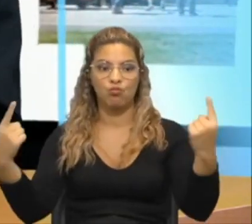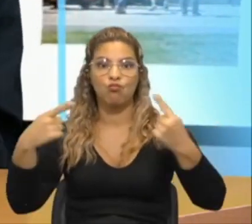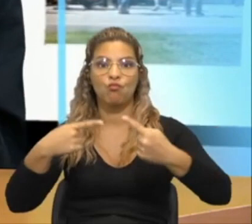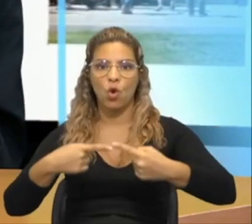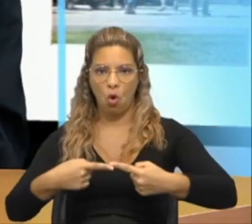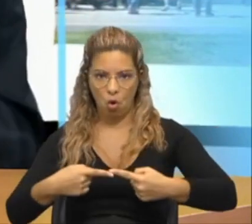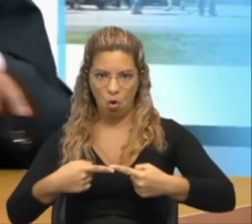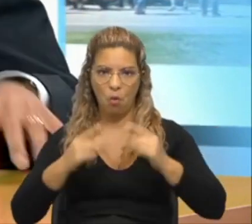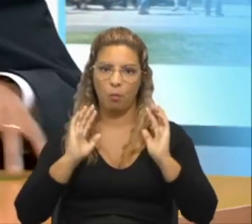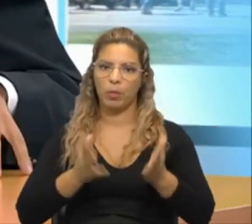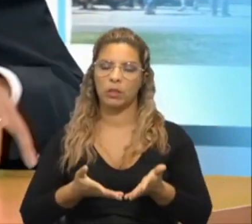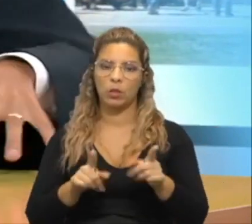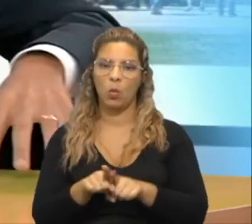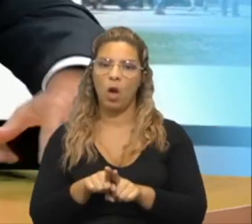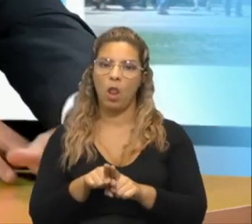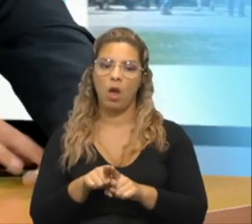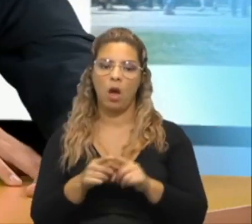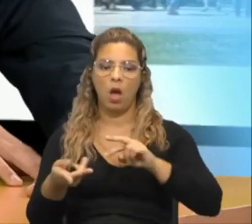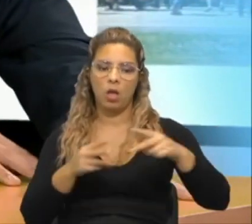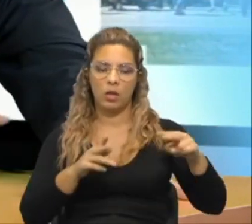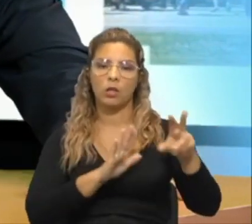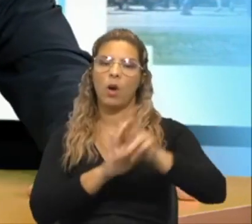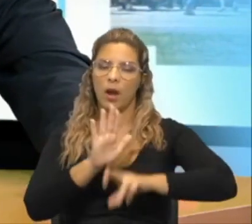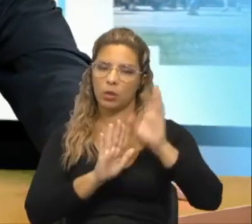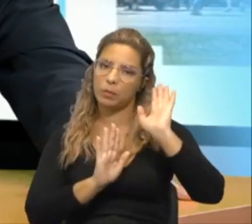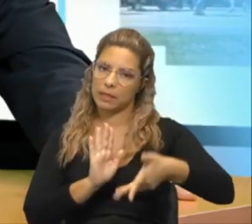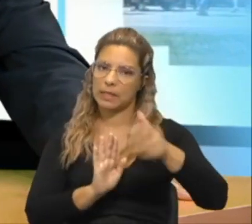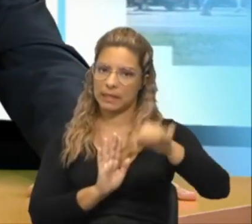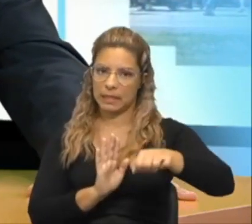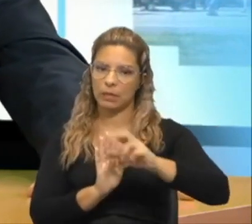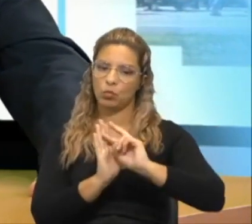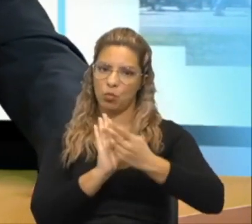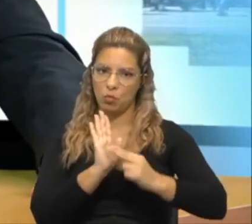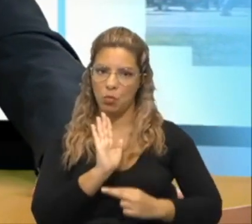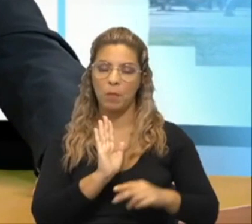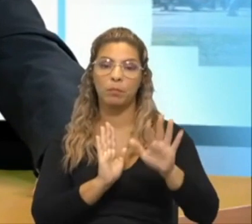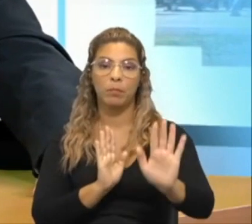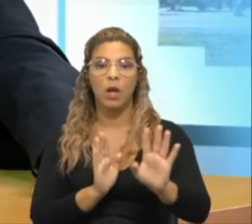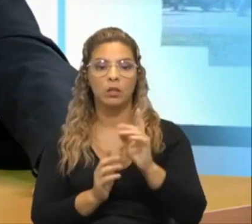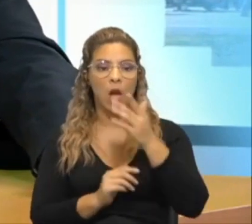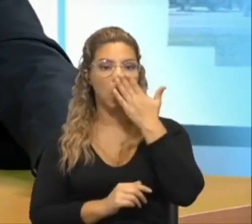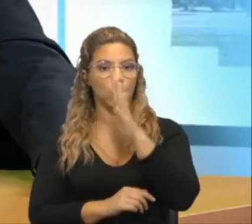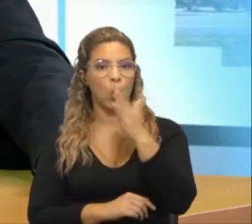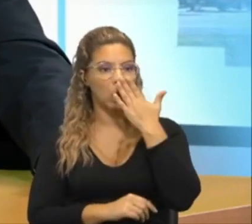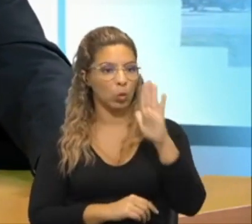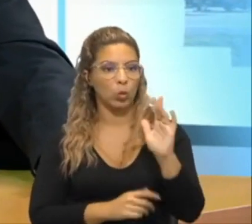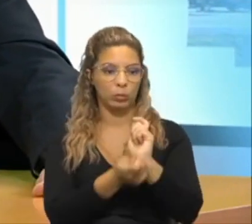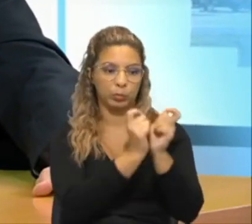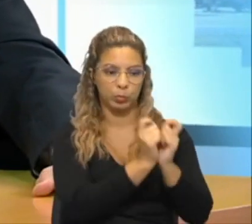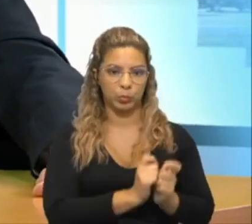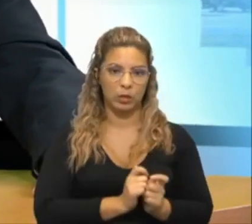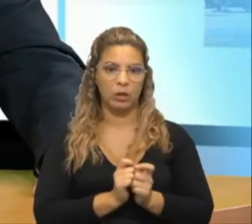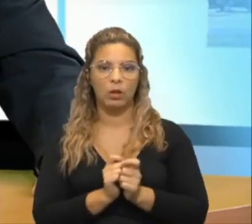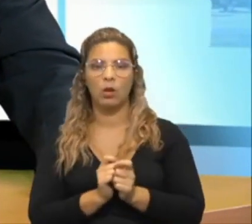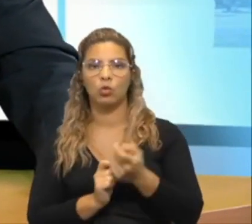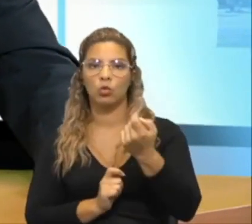o mais importante não seja alterar regras, que também é preciso, mas o mais importante está em modificar atitudes, em mudar os corações.